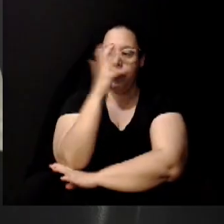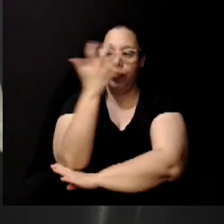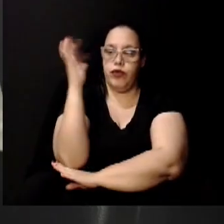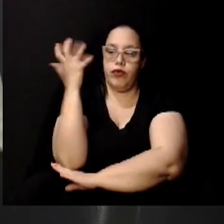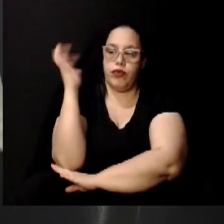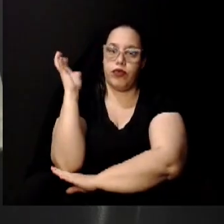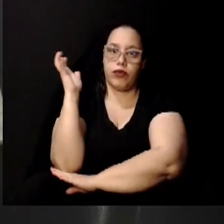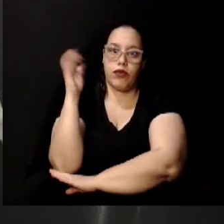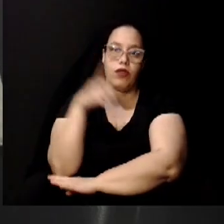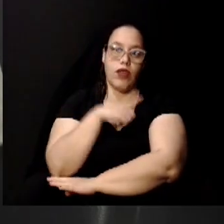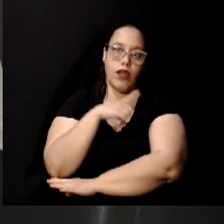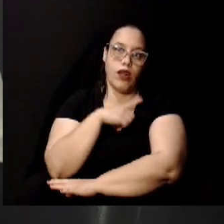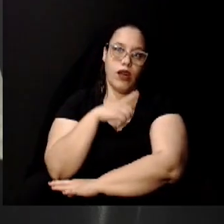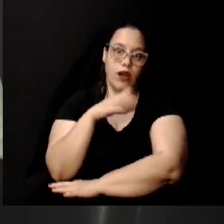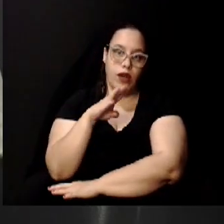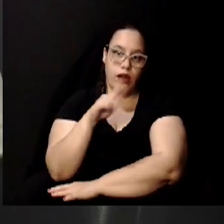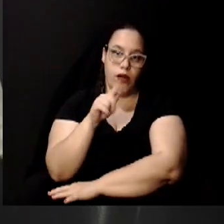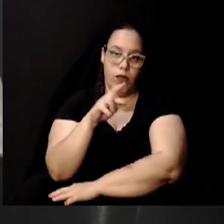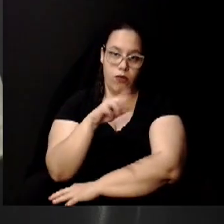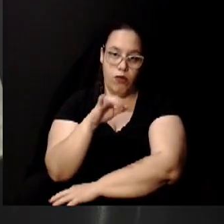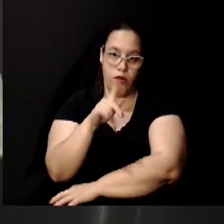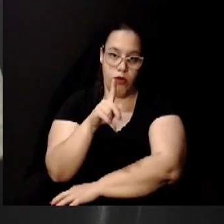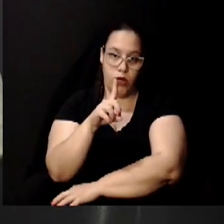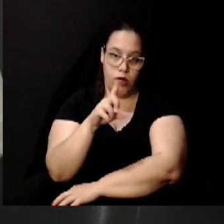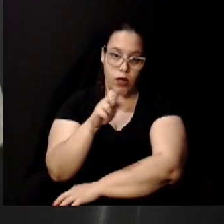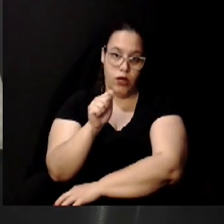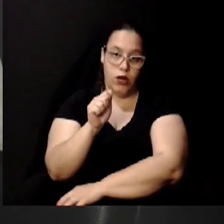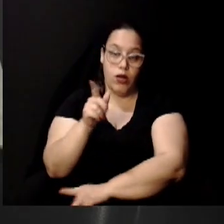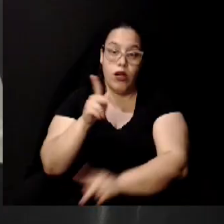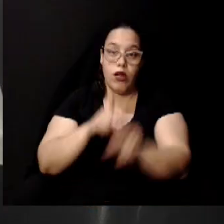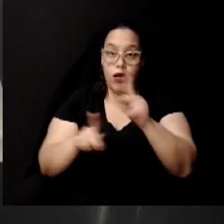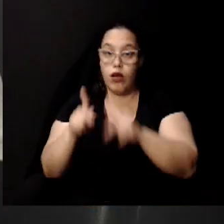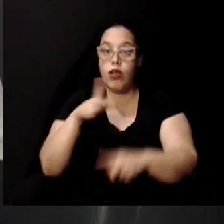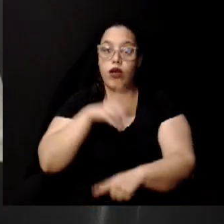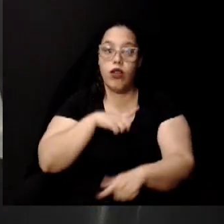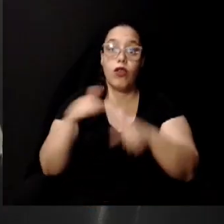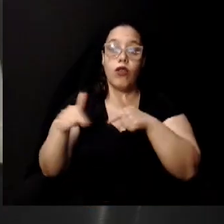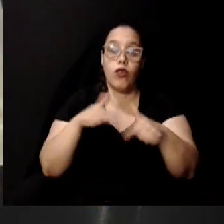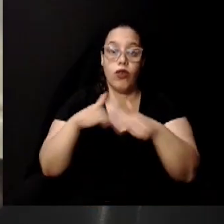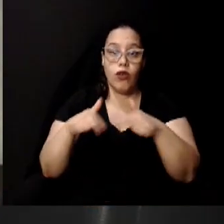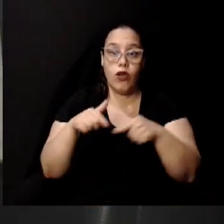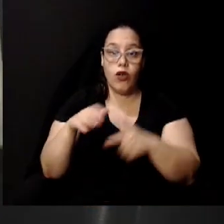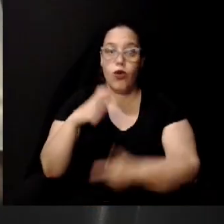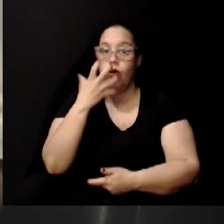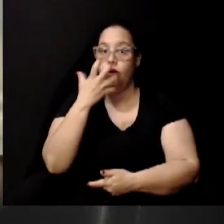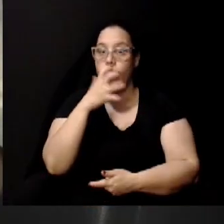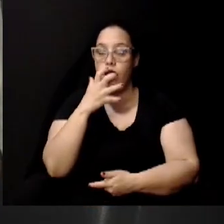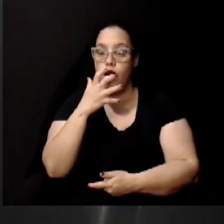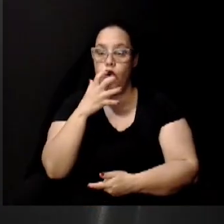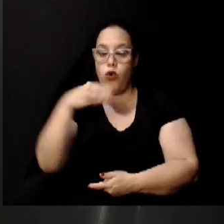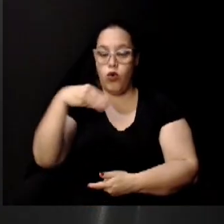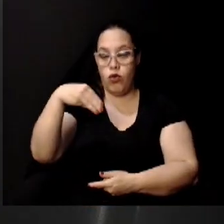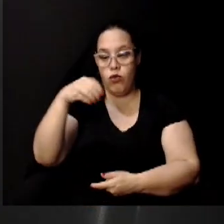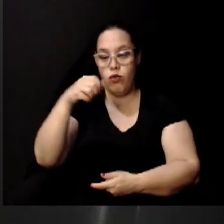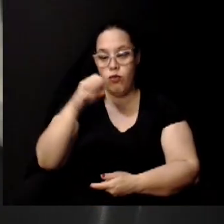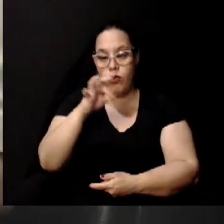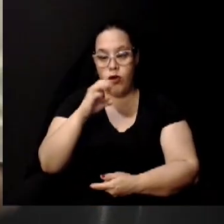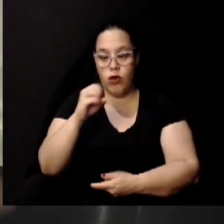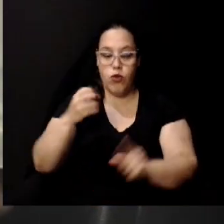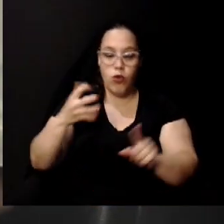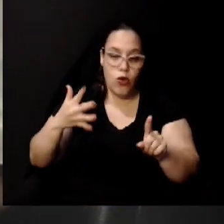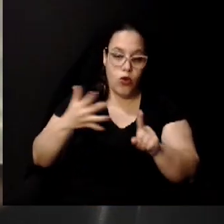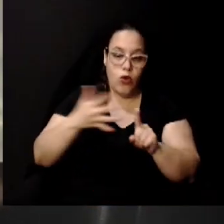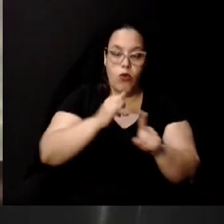temos a Brigada Popular e brigadas populares que têm feito esse trabalho, como a Cachorro do Mato. A Cachorro do Mato estava sendo perseguida, porque não